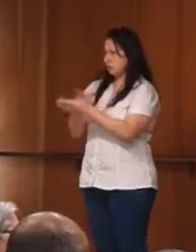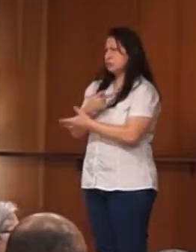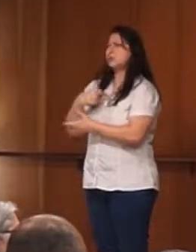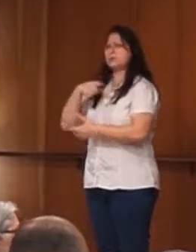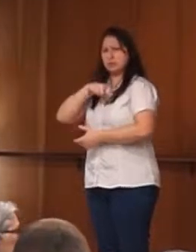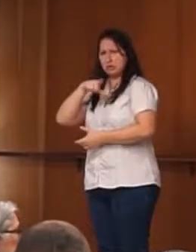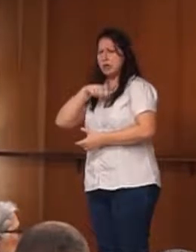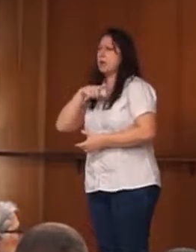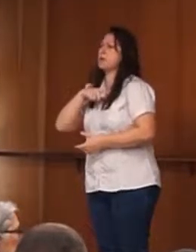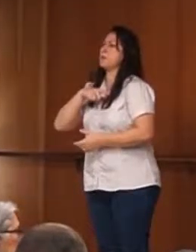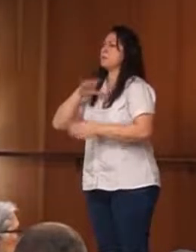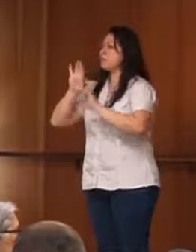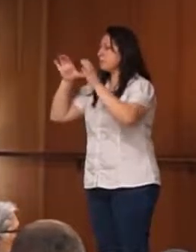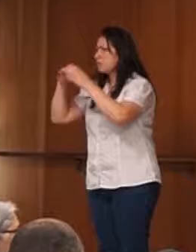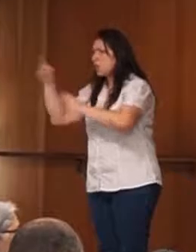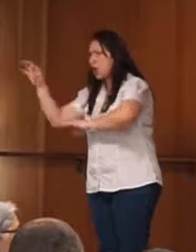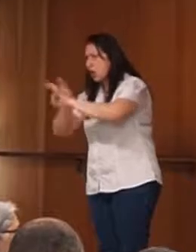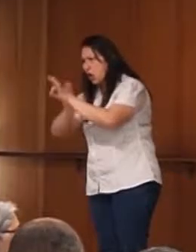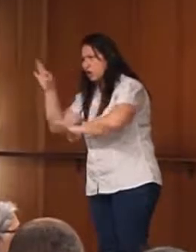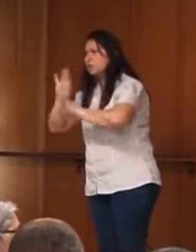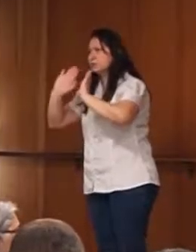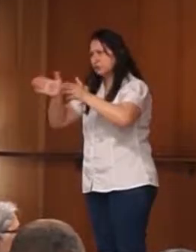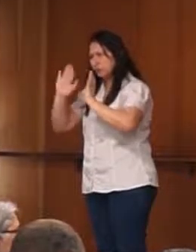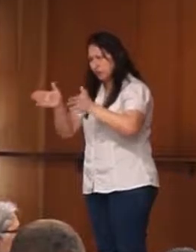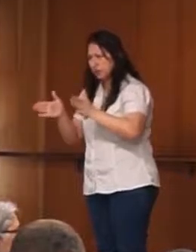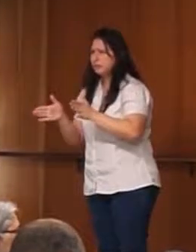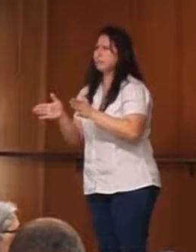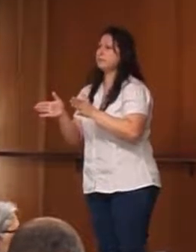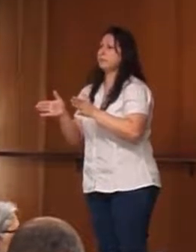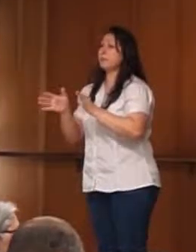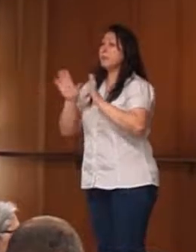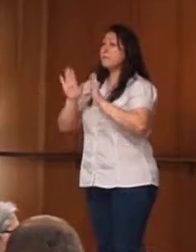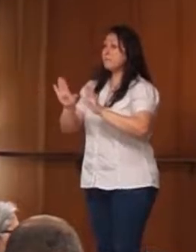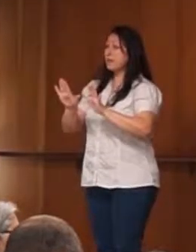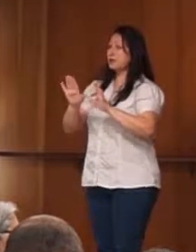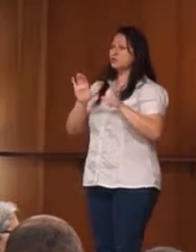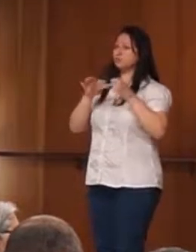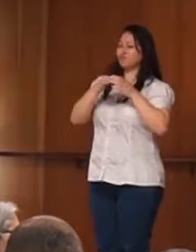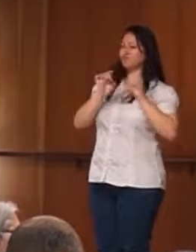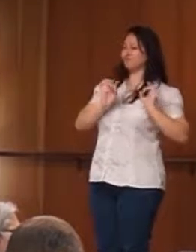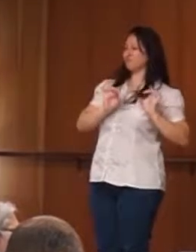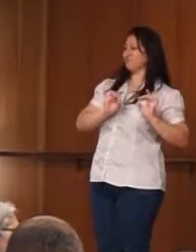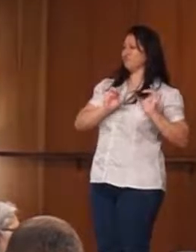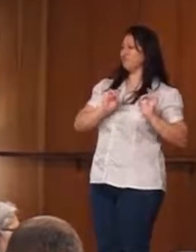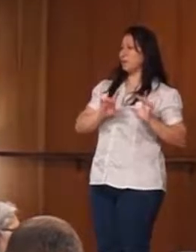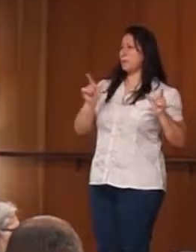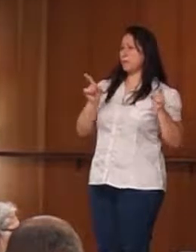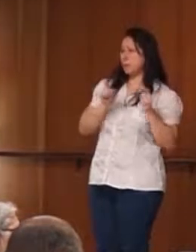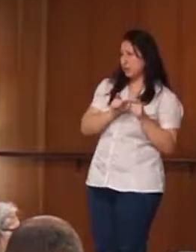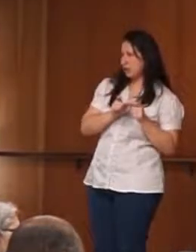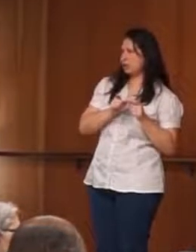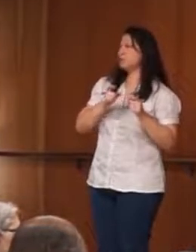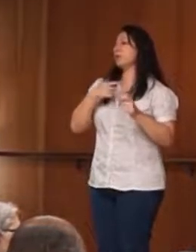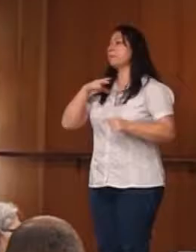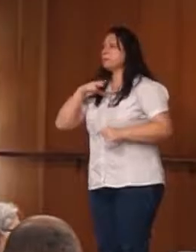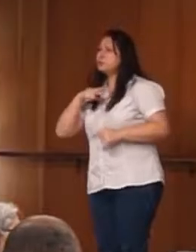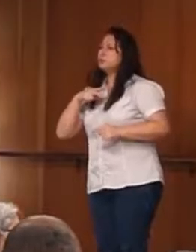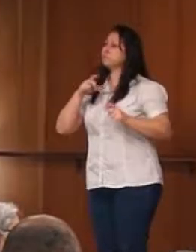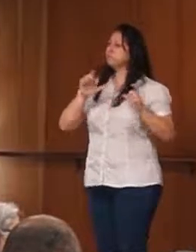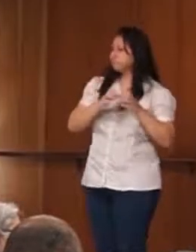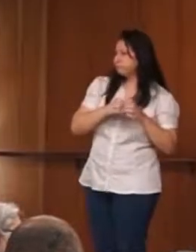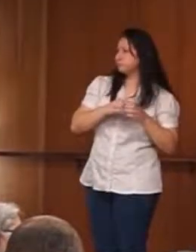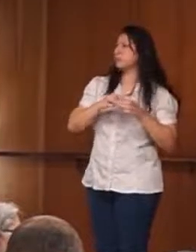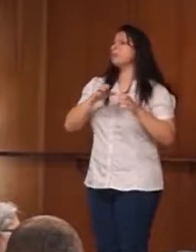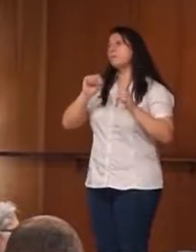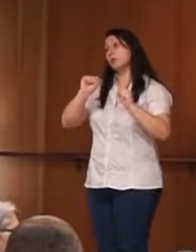auxiliar os estudantes a entrarem na pós, mas isso é feito de maneira isolada e iniciativas particulares, mas pensar isso